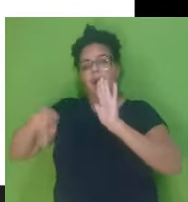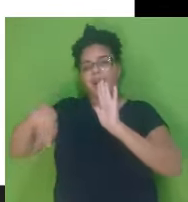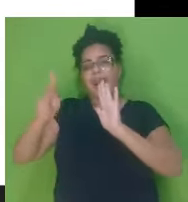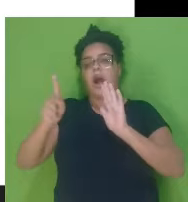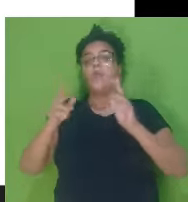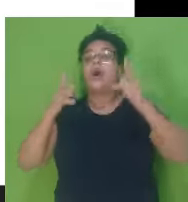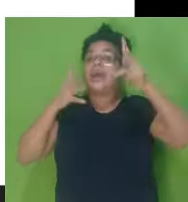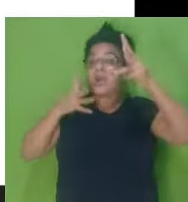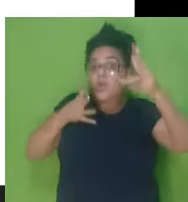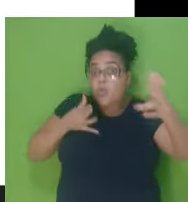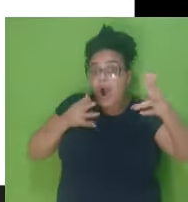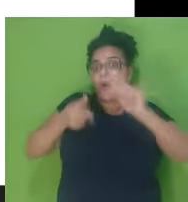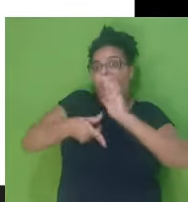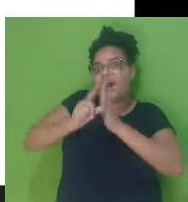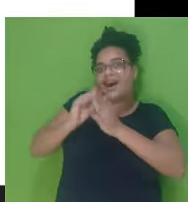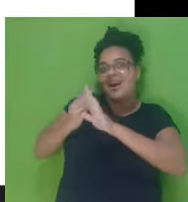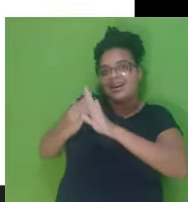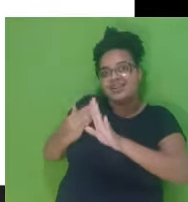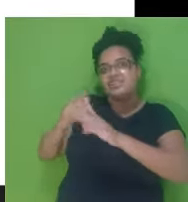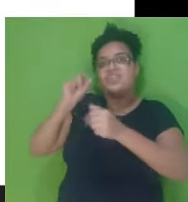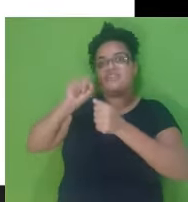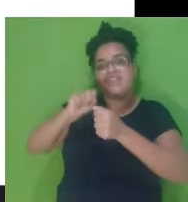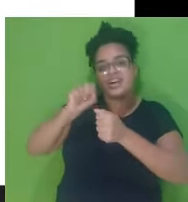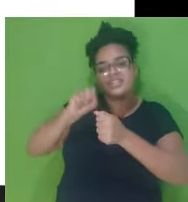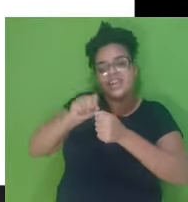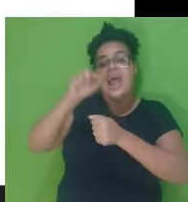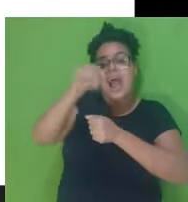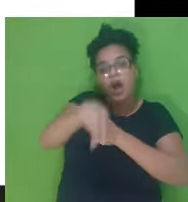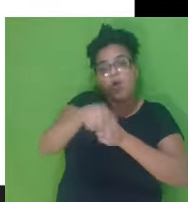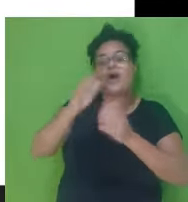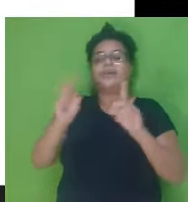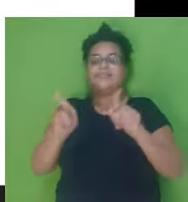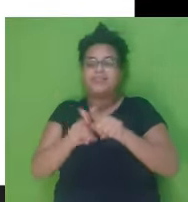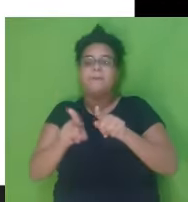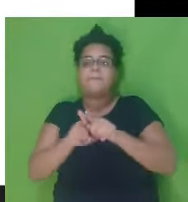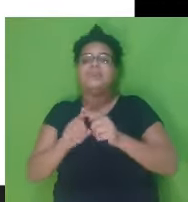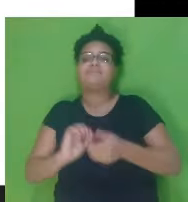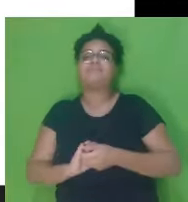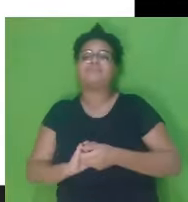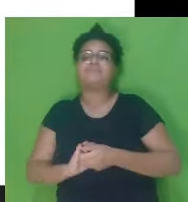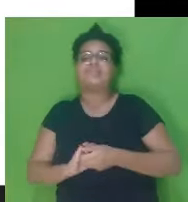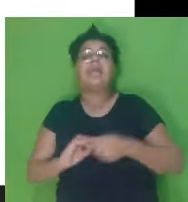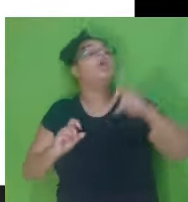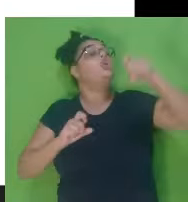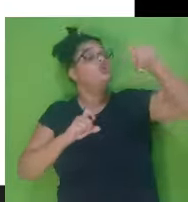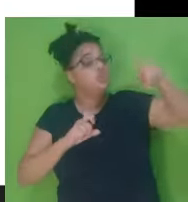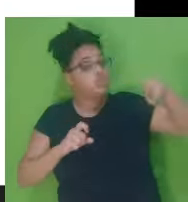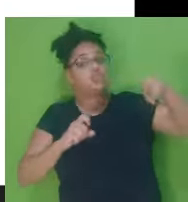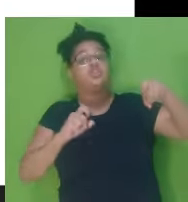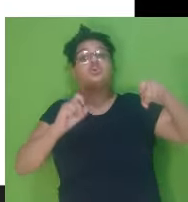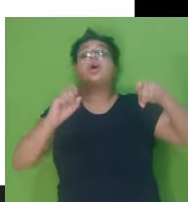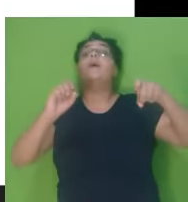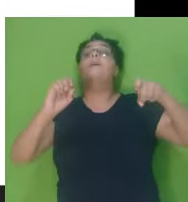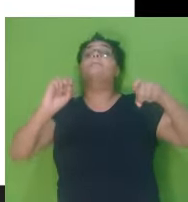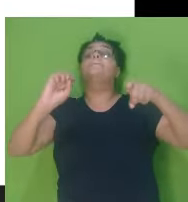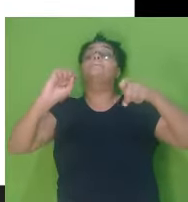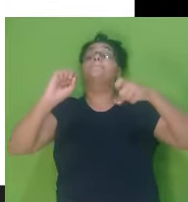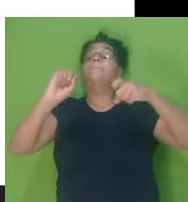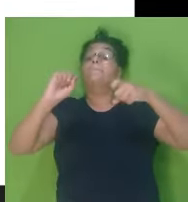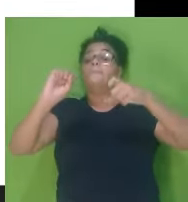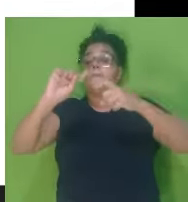mesmo raciocínio que nós fizemos aqui no caso em que o x estava multiplicado por